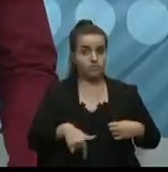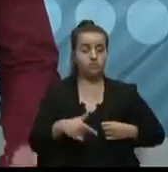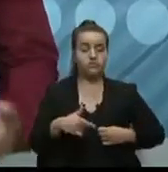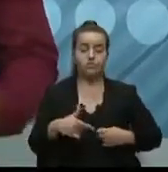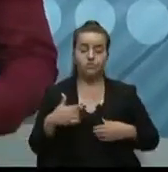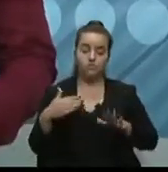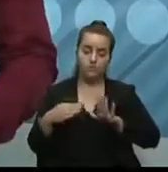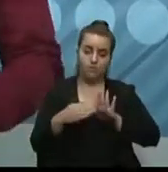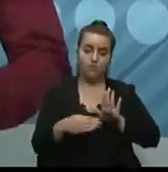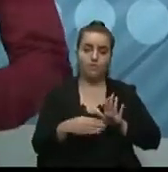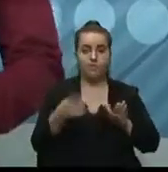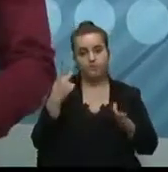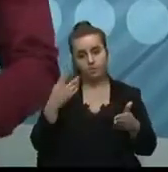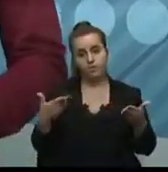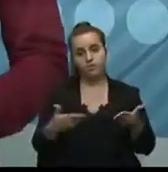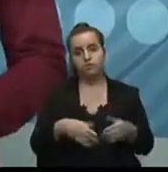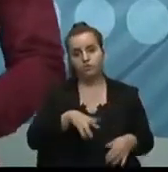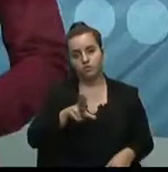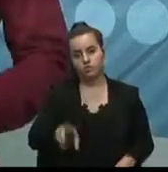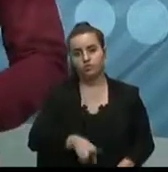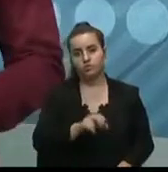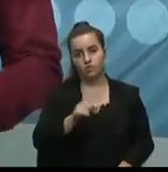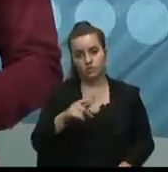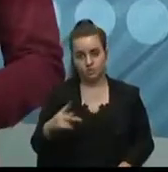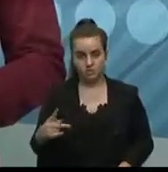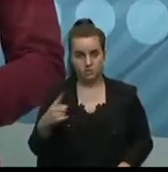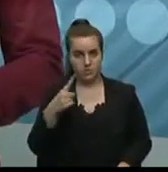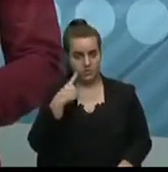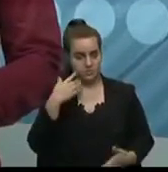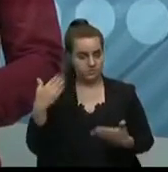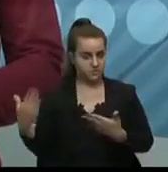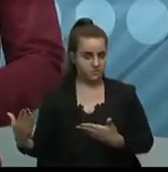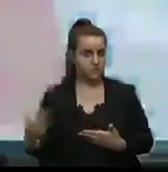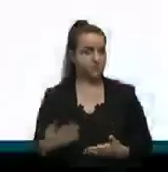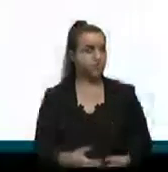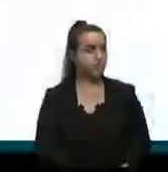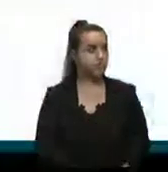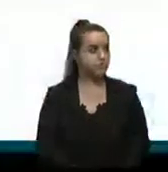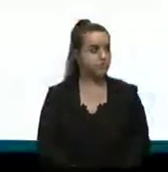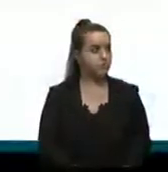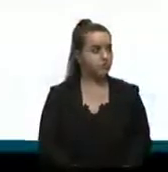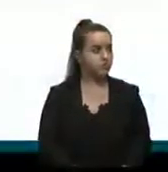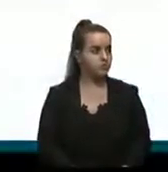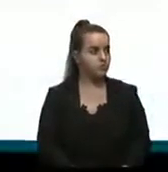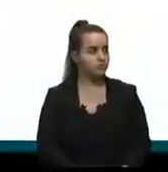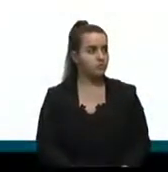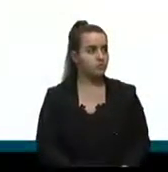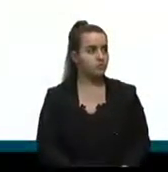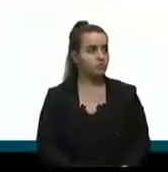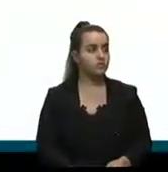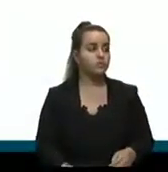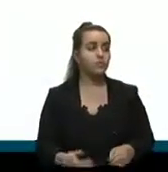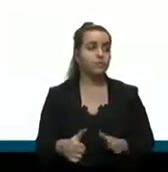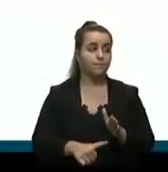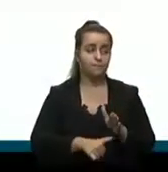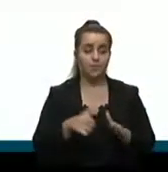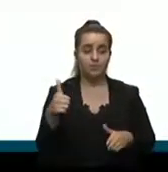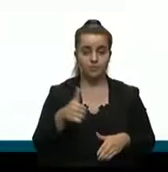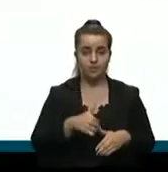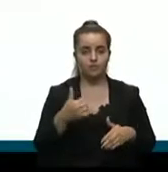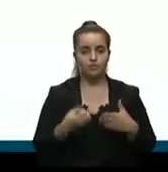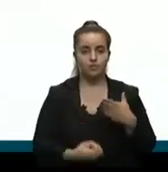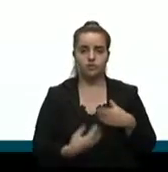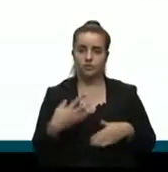passos para, então, aplicar na situação problema. Acompanhe comigo no quadro. Passo 1 de um teste